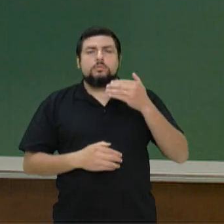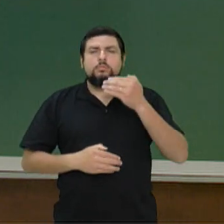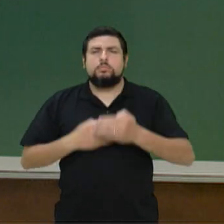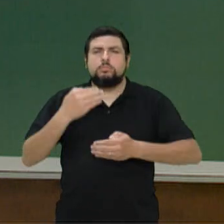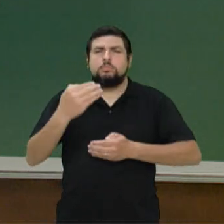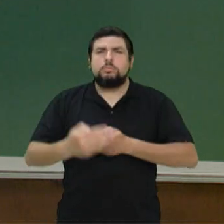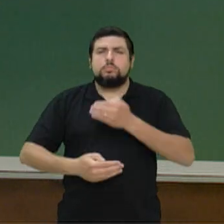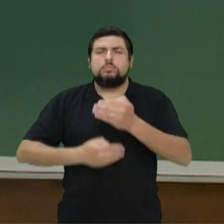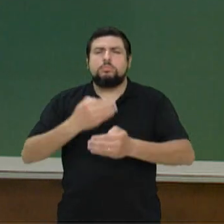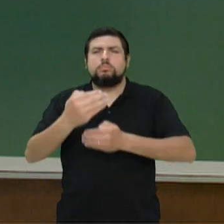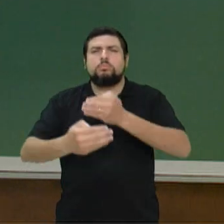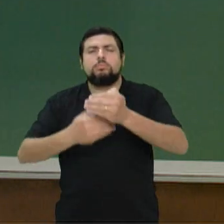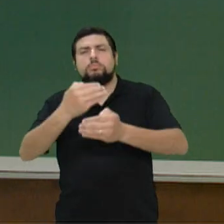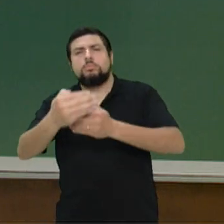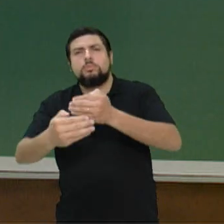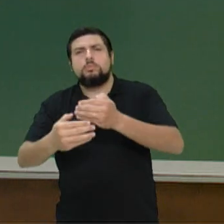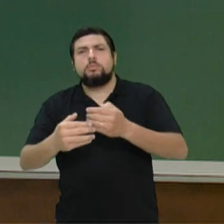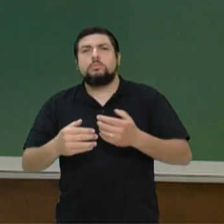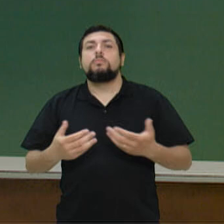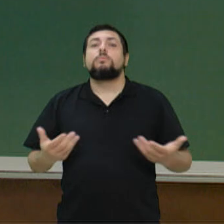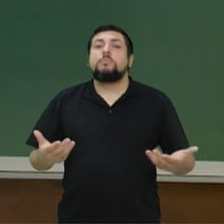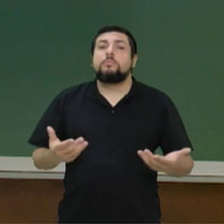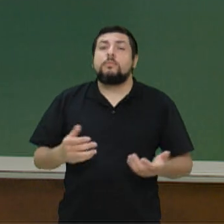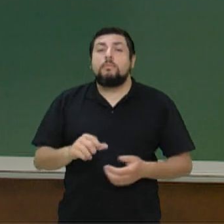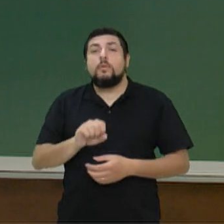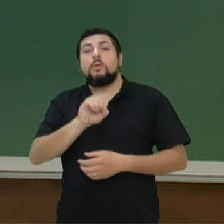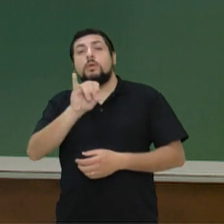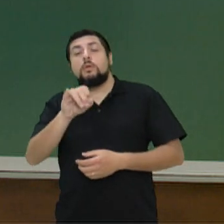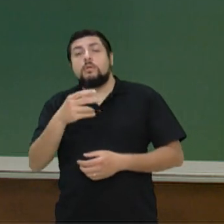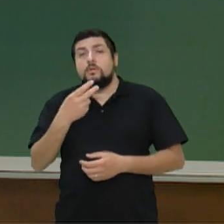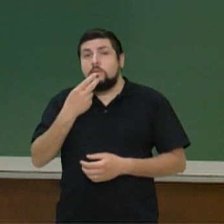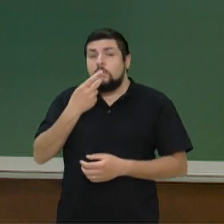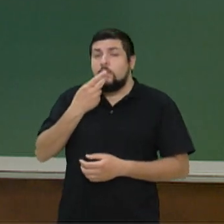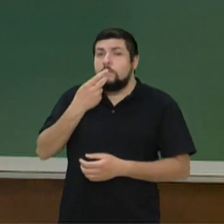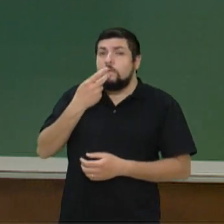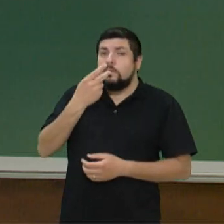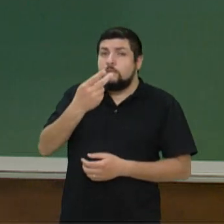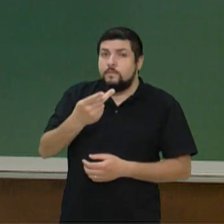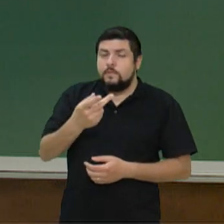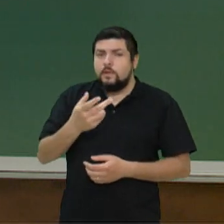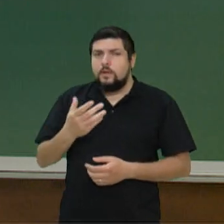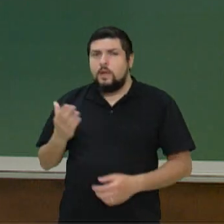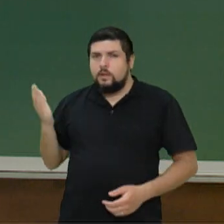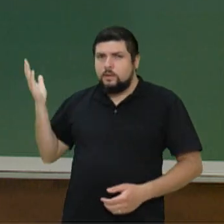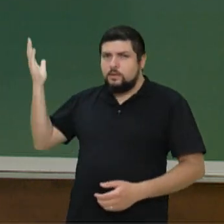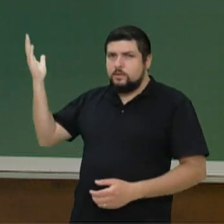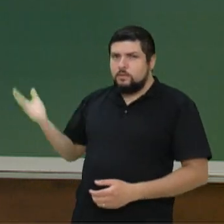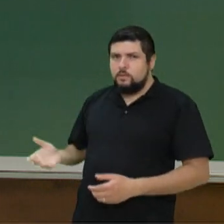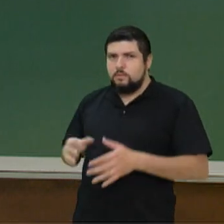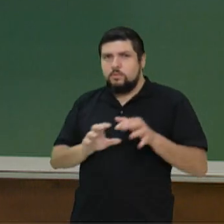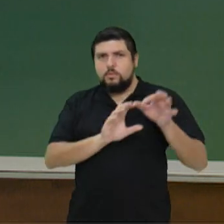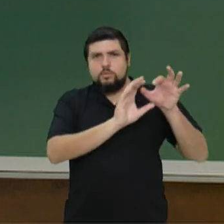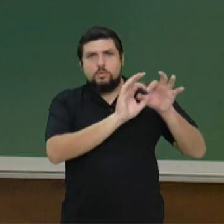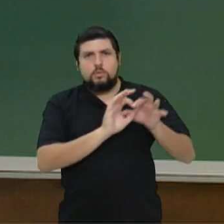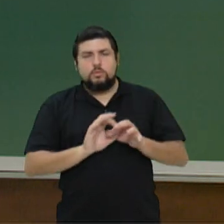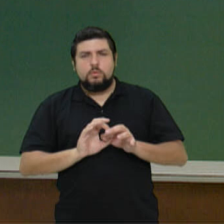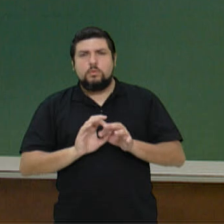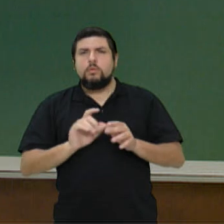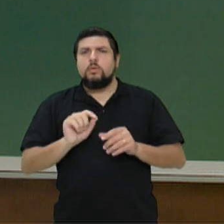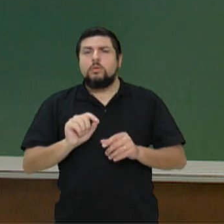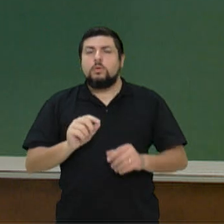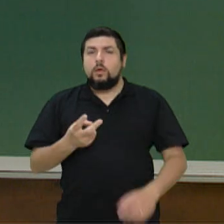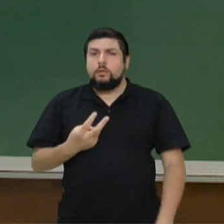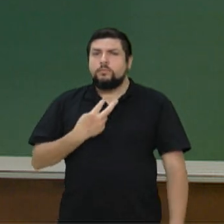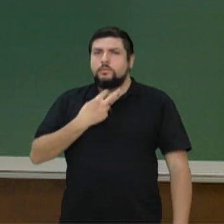progredindo, evoluindo? Então, quando alguém diz, né, nesse caso que nós temos aqui, já o que não dá